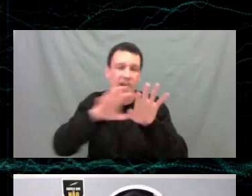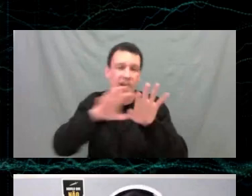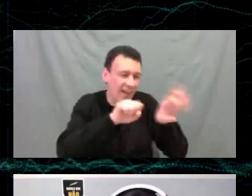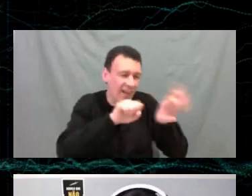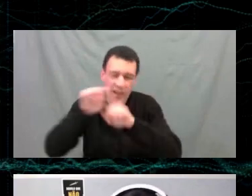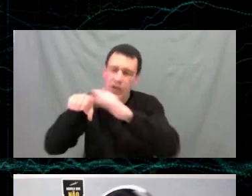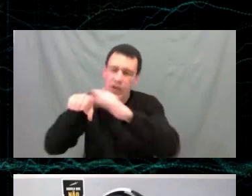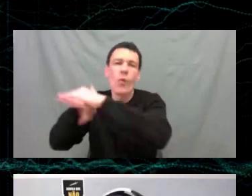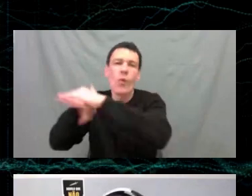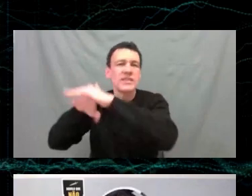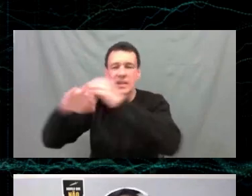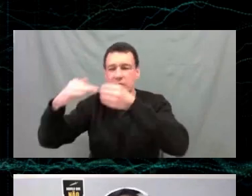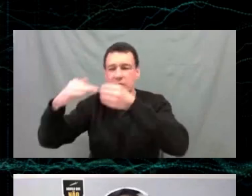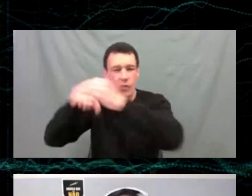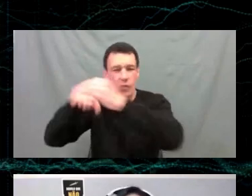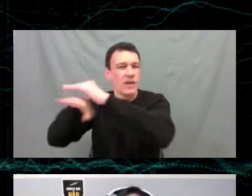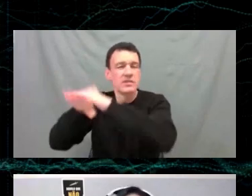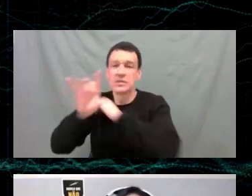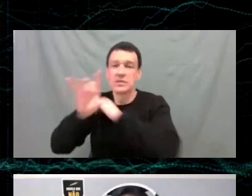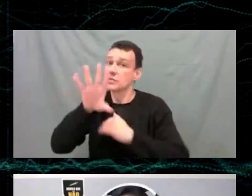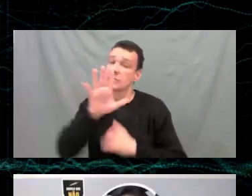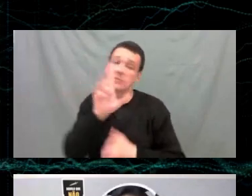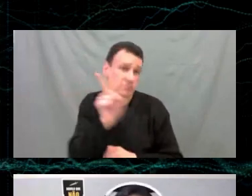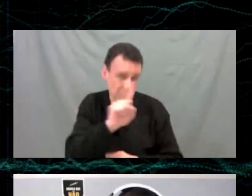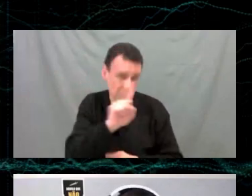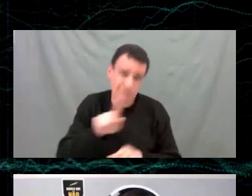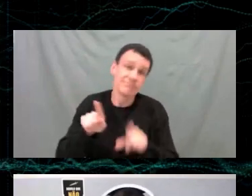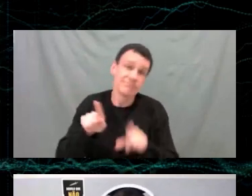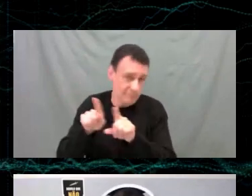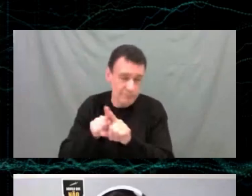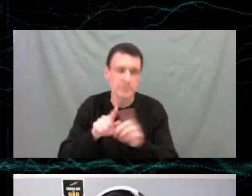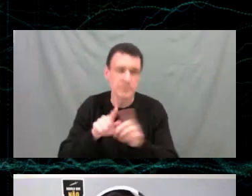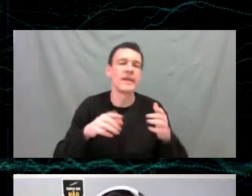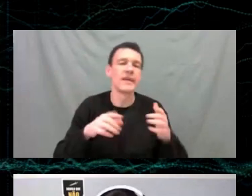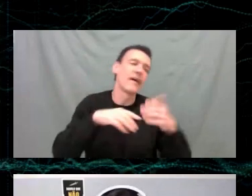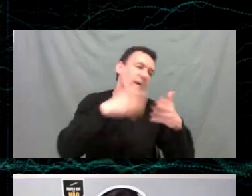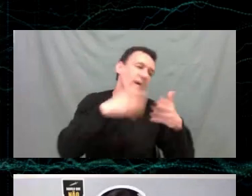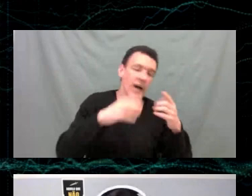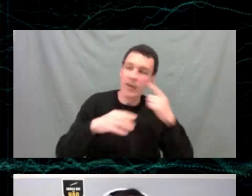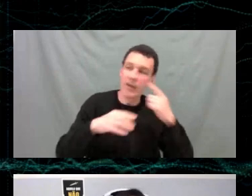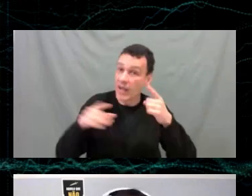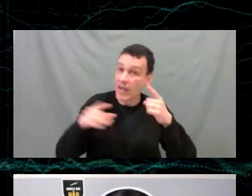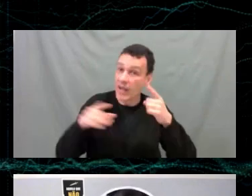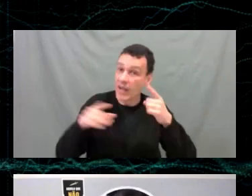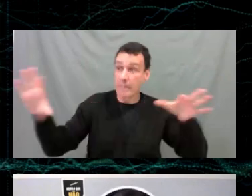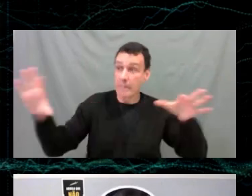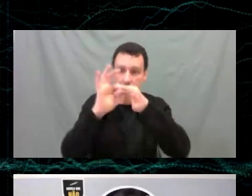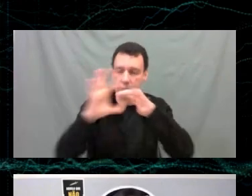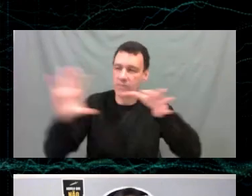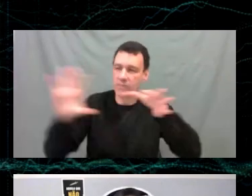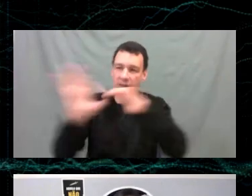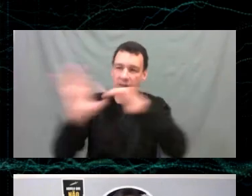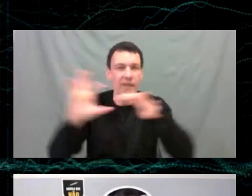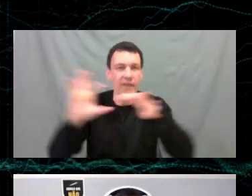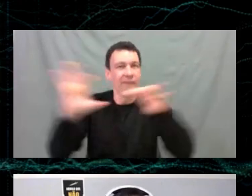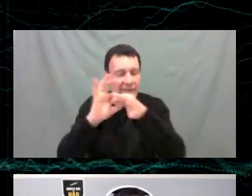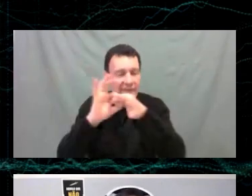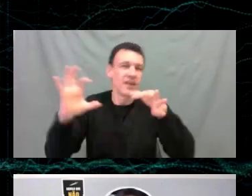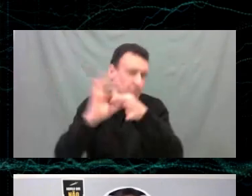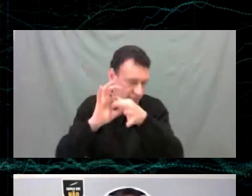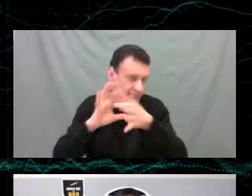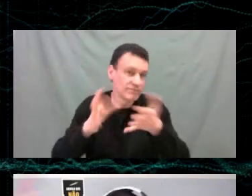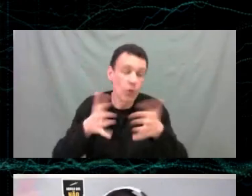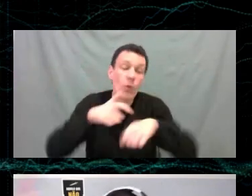essa configuração. E existe um tempo que ele vai lá e sincroniza. Então, isso são detalhes desse processo interno, tá bem?